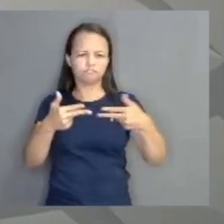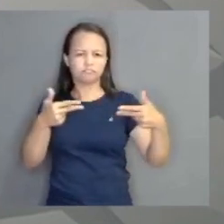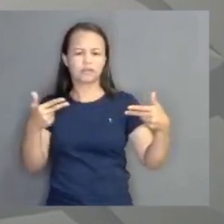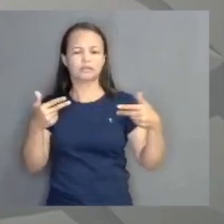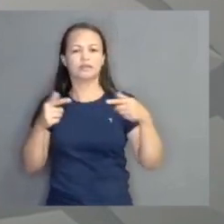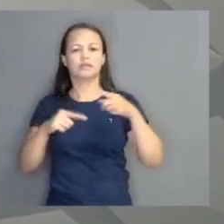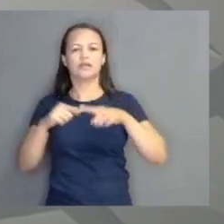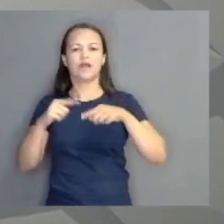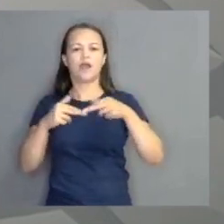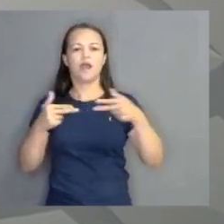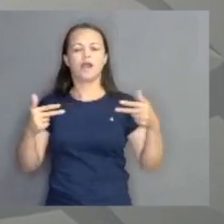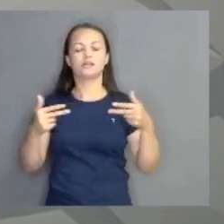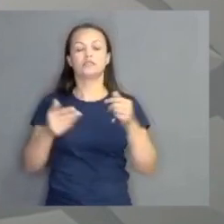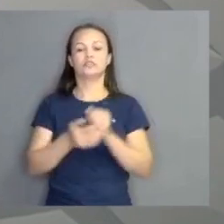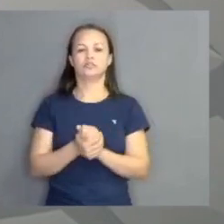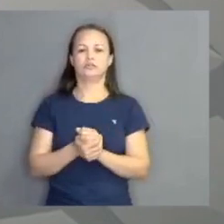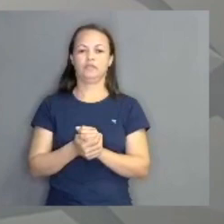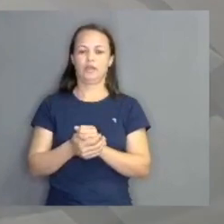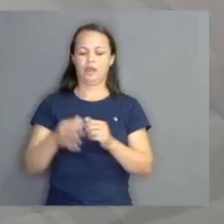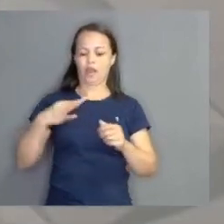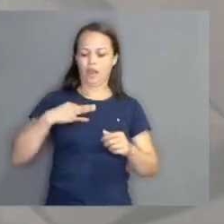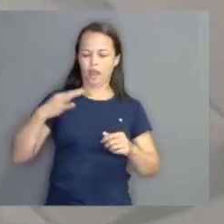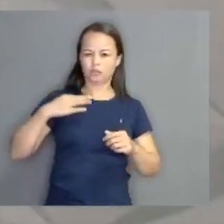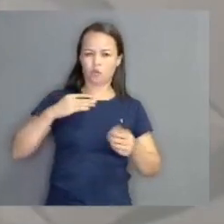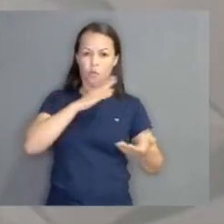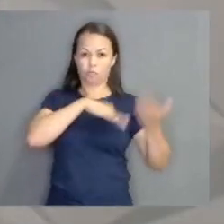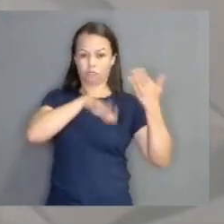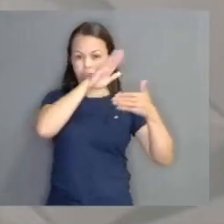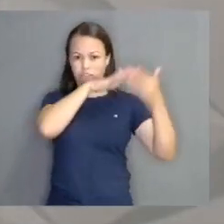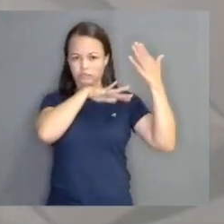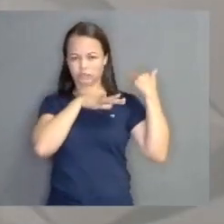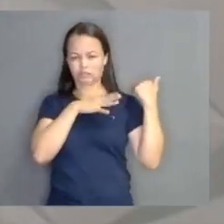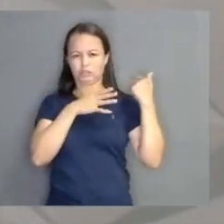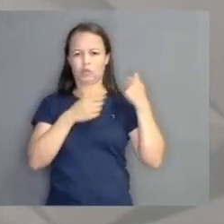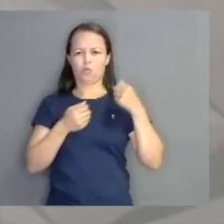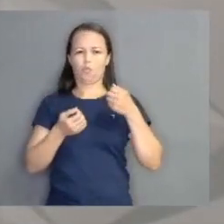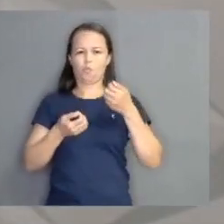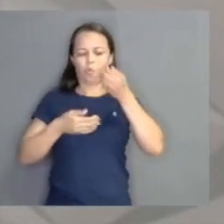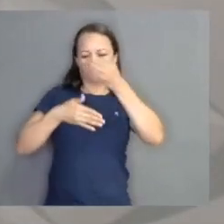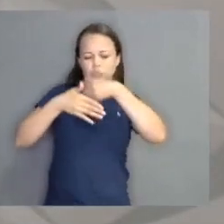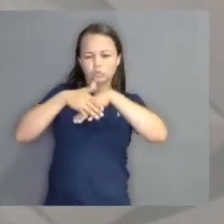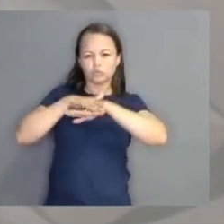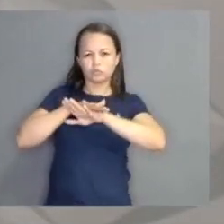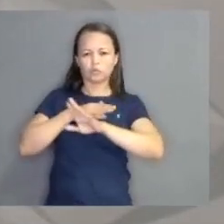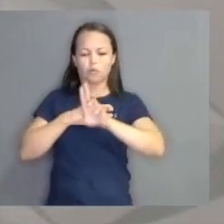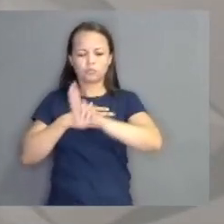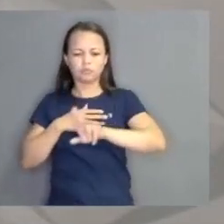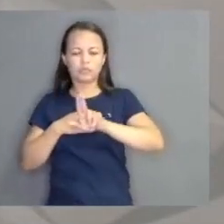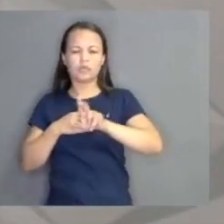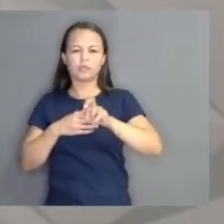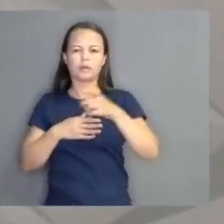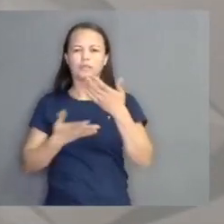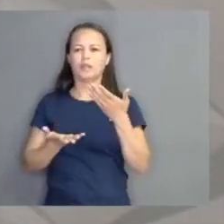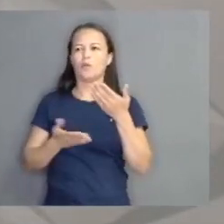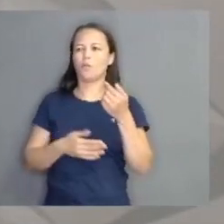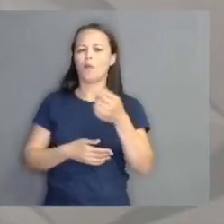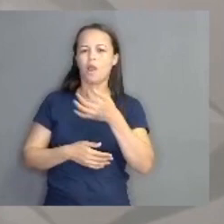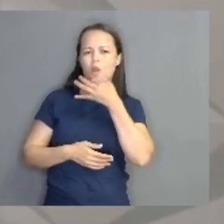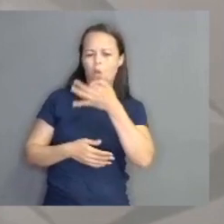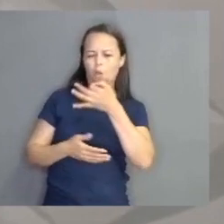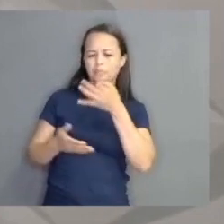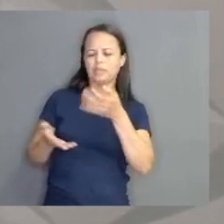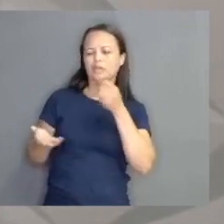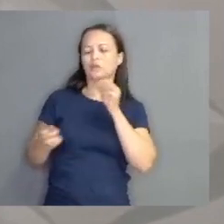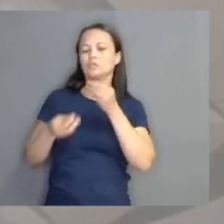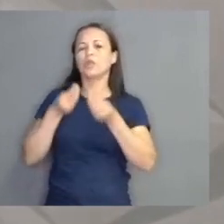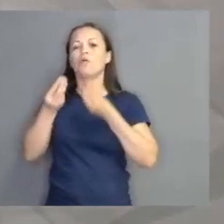vê as roupas da época, os costumes, os hábitos, para poder chegar à conclusão. Houve uma